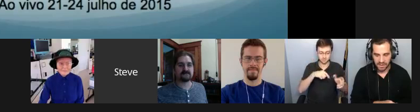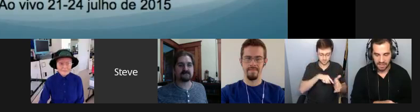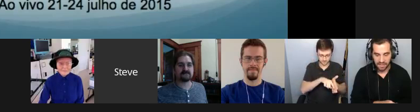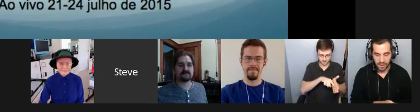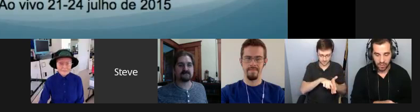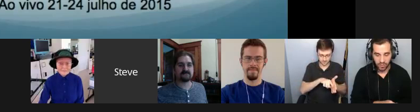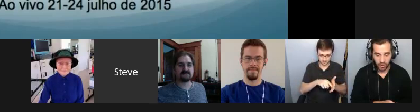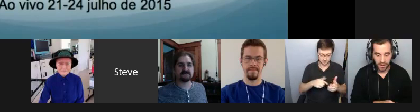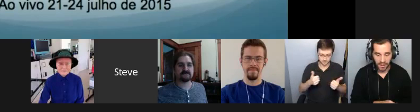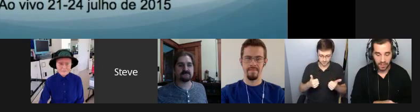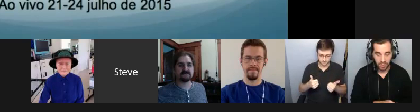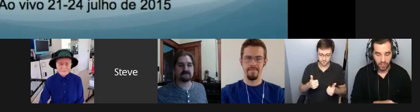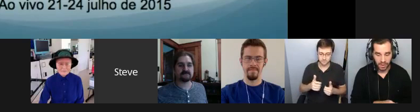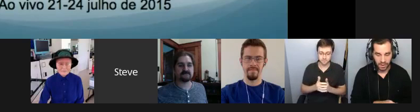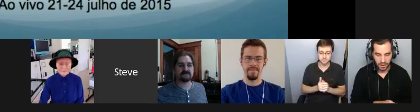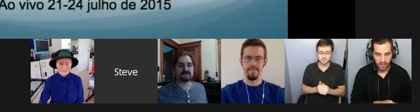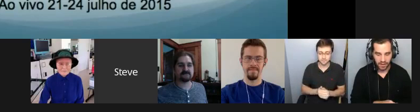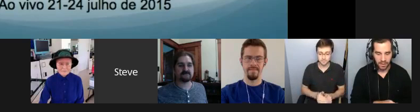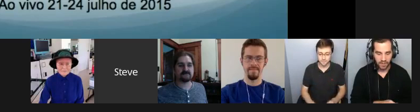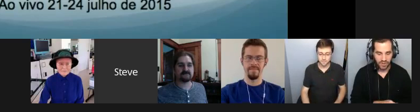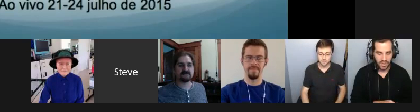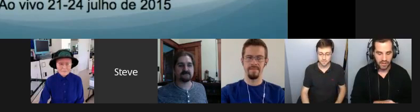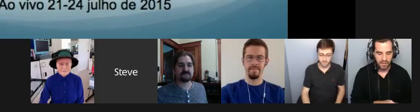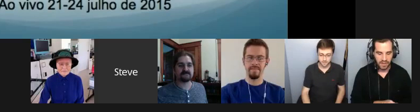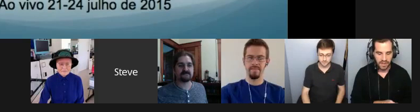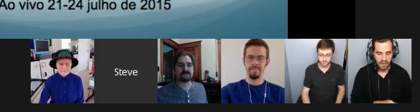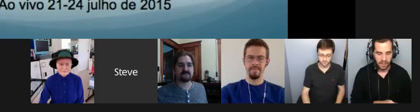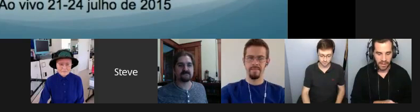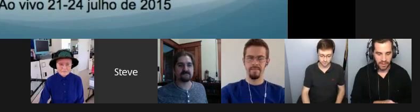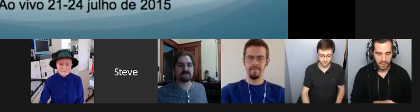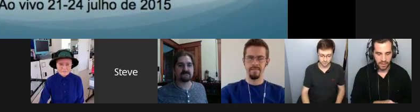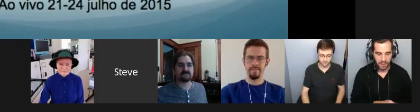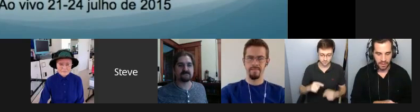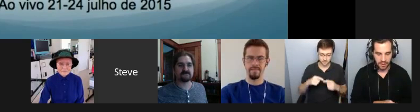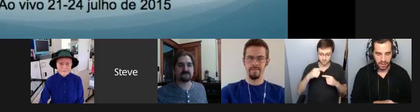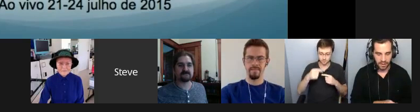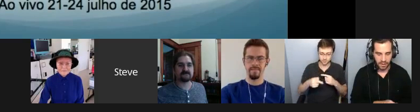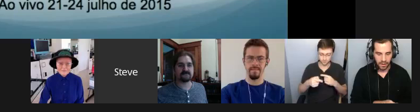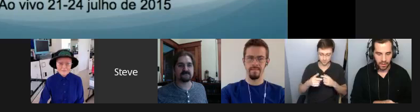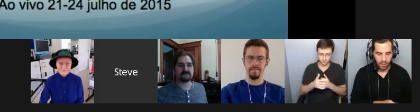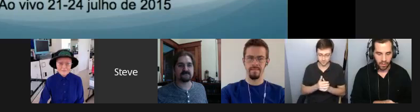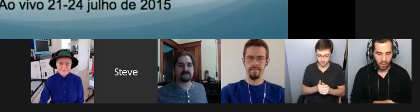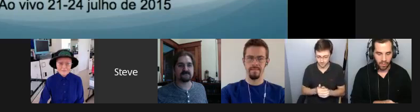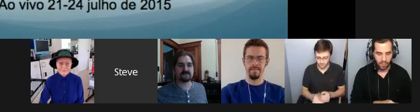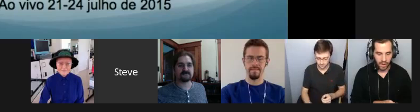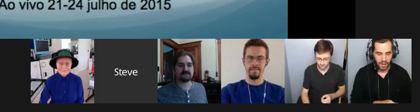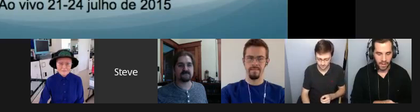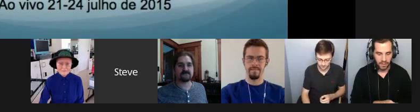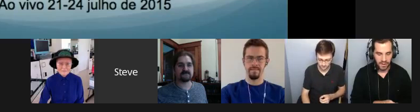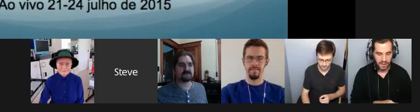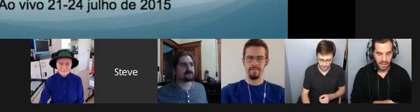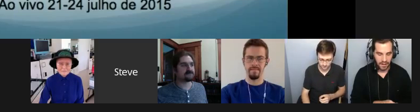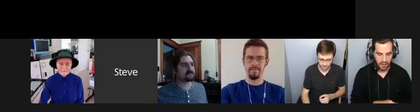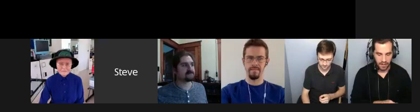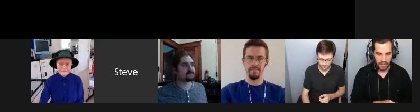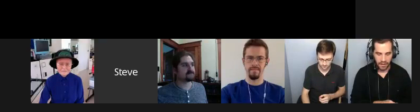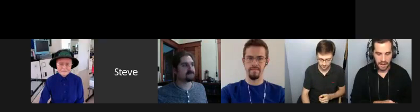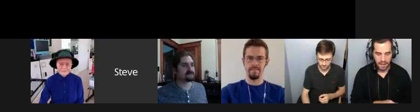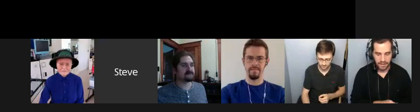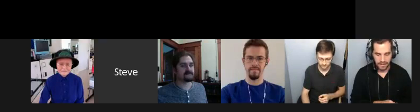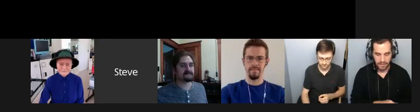o desafio de uma leitura de textos em Signwriting com elementos em